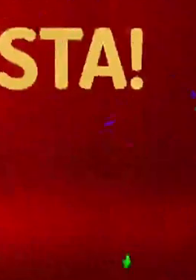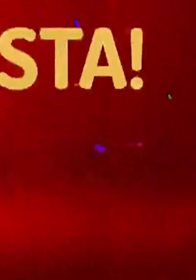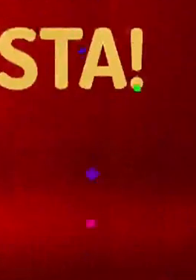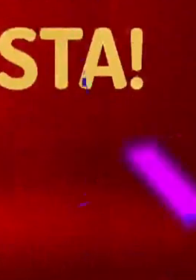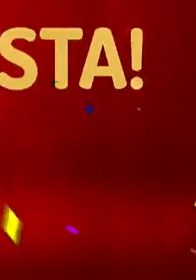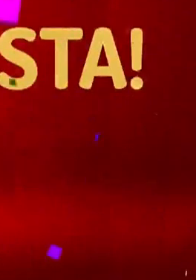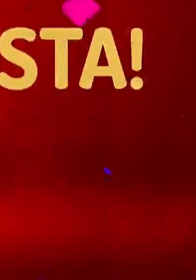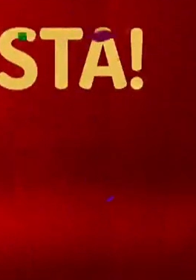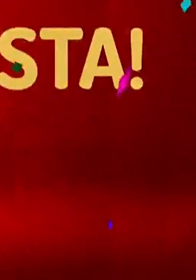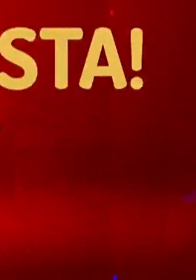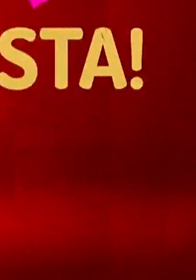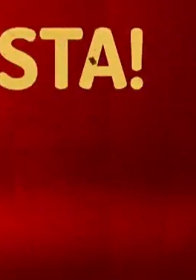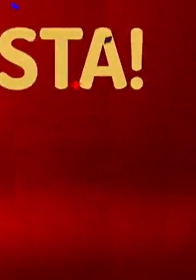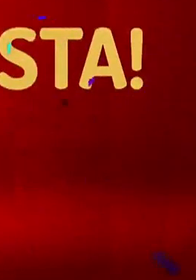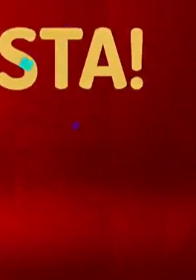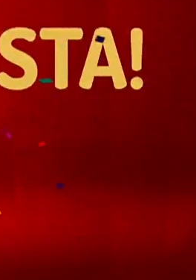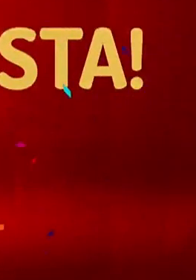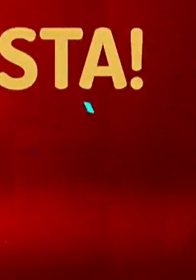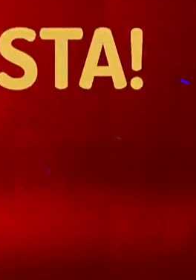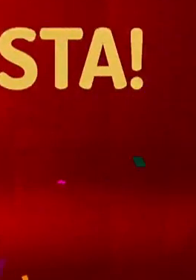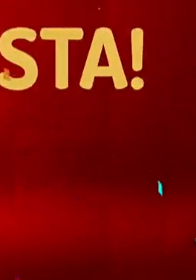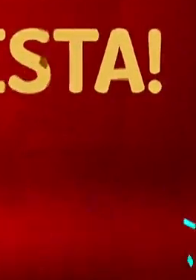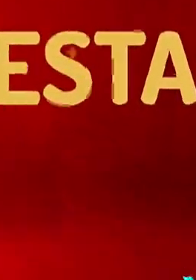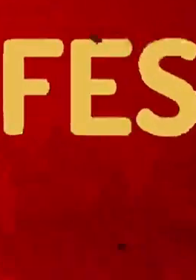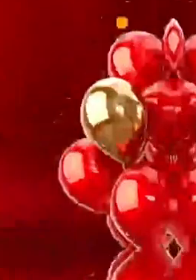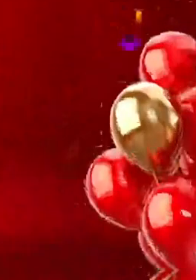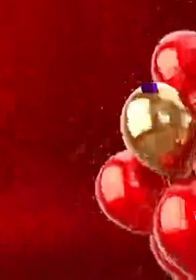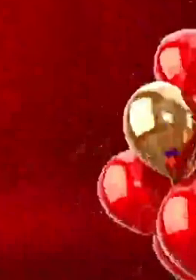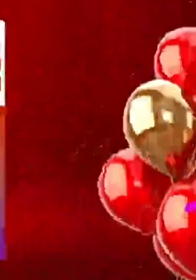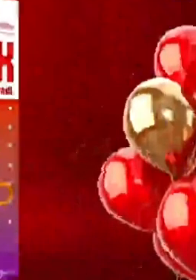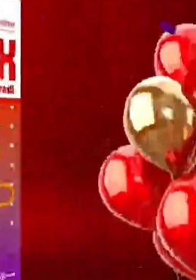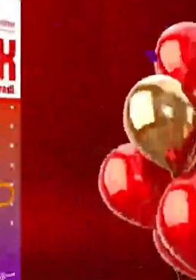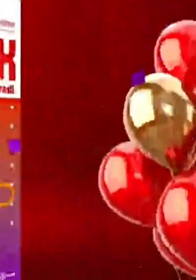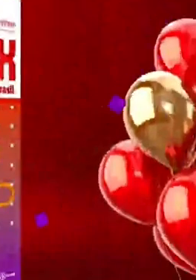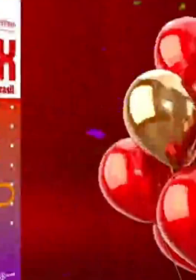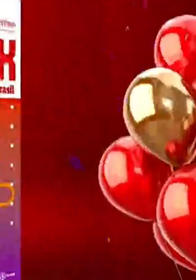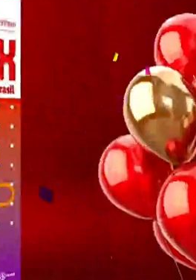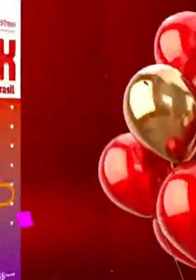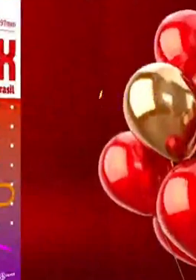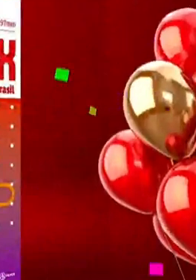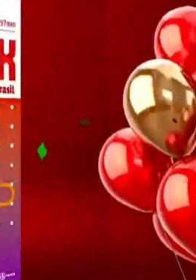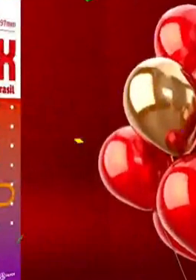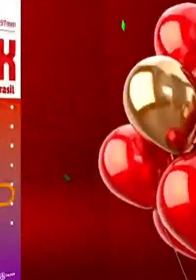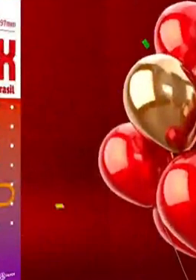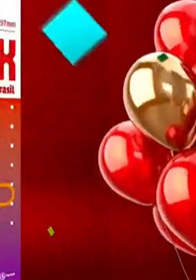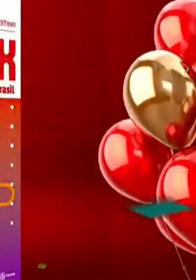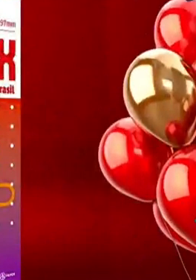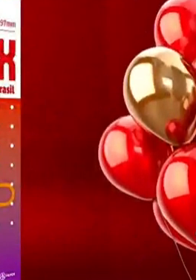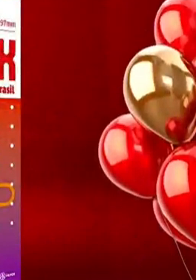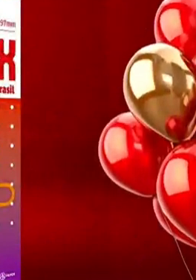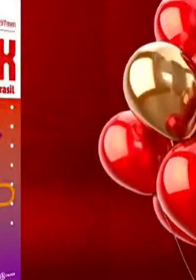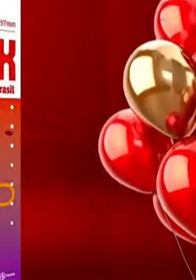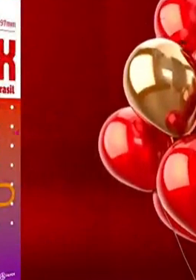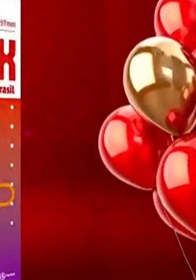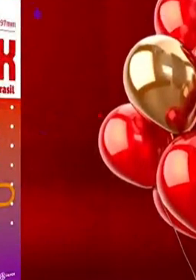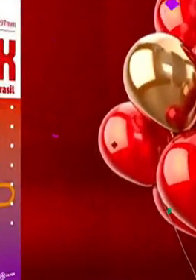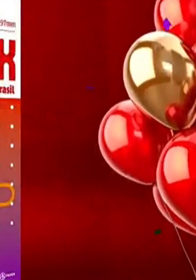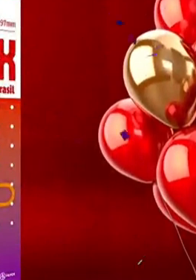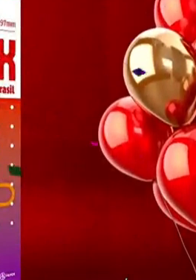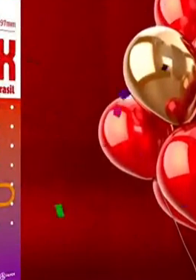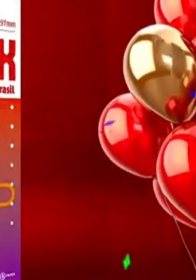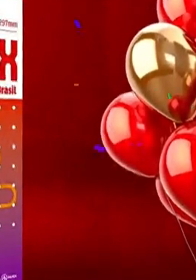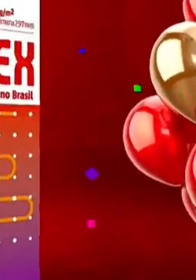história de sucesso e aproveite nossas ofertas especiais de aniversário. Garanta sua impressora em até 3 vezes sem juros e ganhe um pacote Chamex